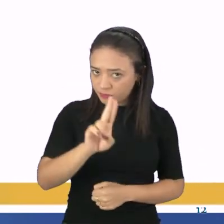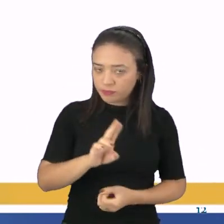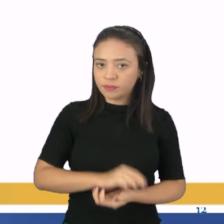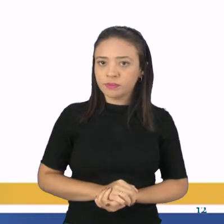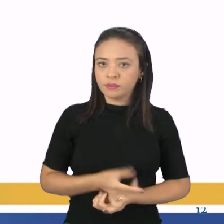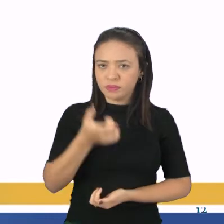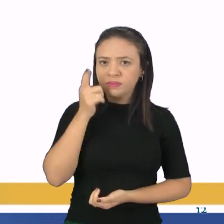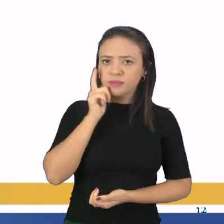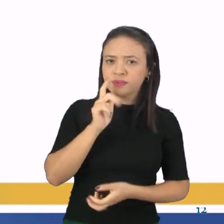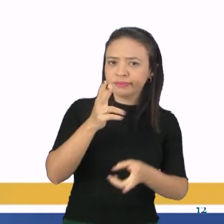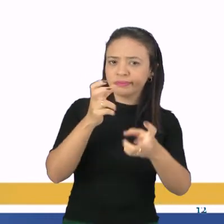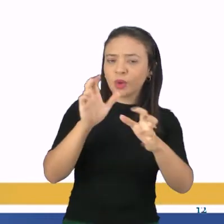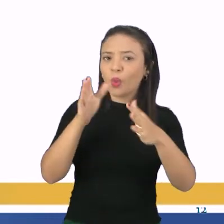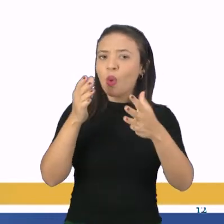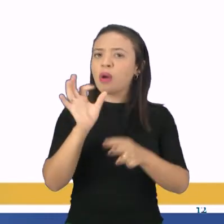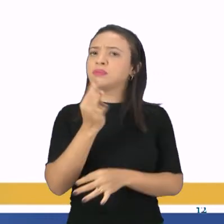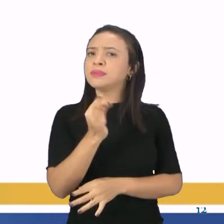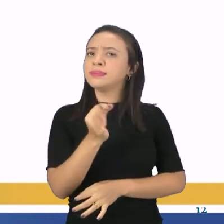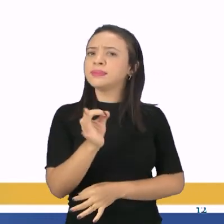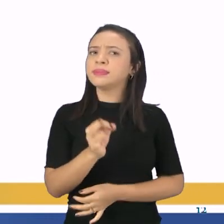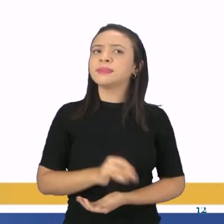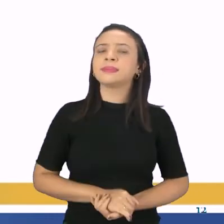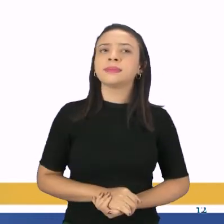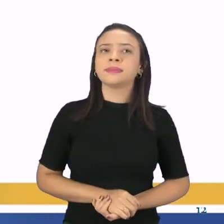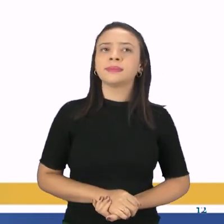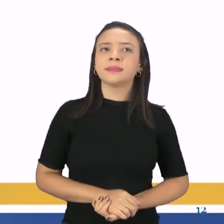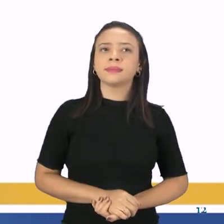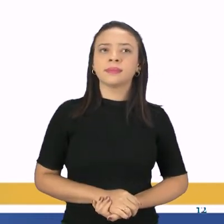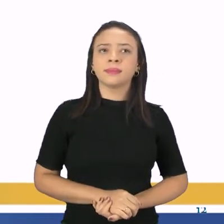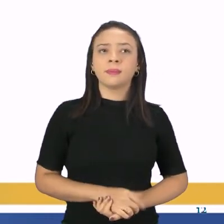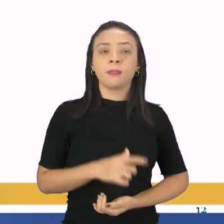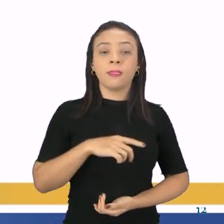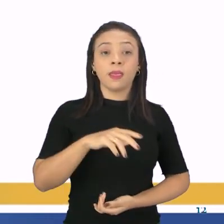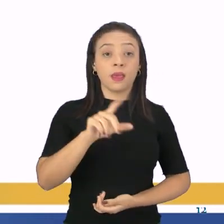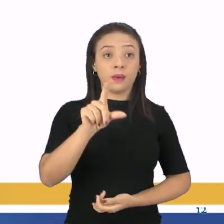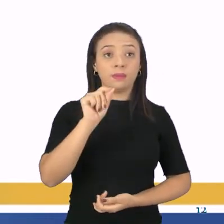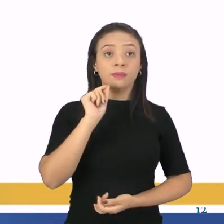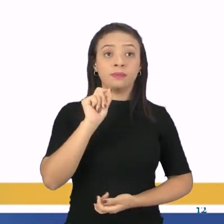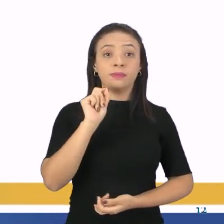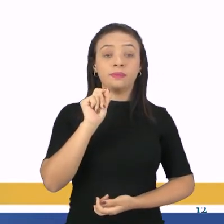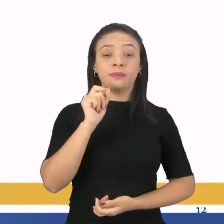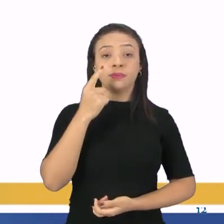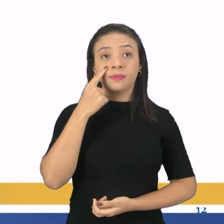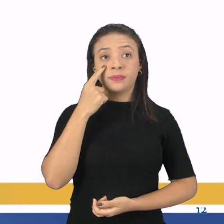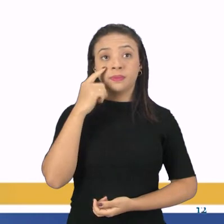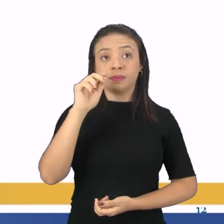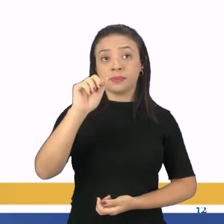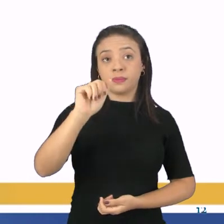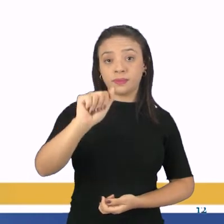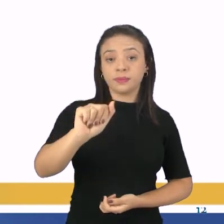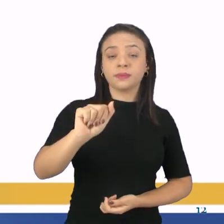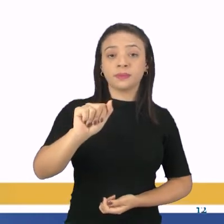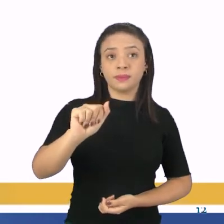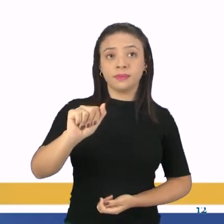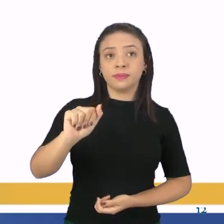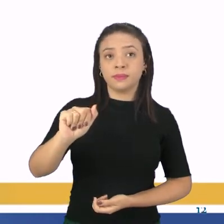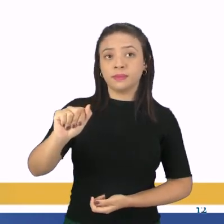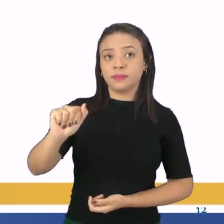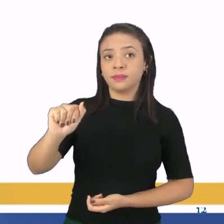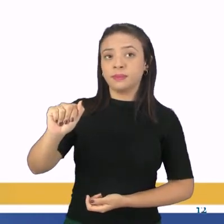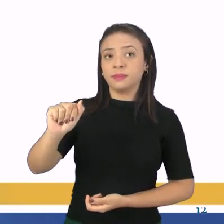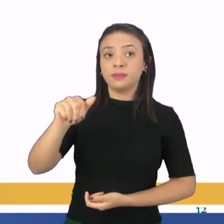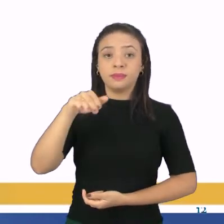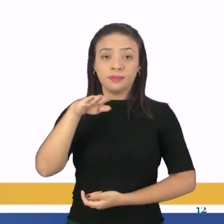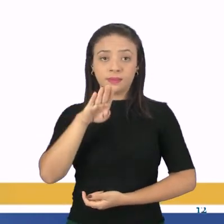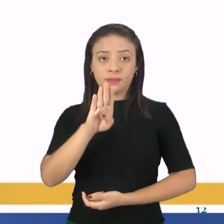conseguiu perceber qual das opções a gente está falando? Então, as opções são, letra A, are no primeiro espaço e is no segundo.